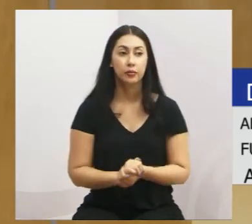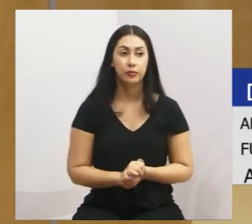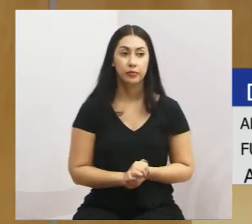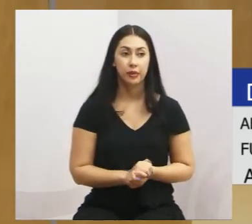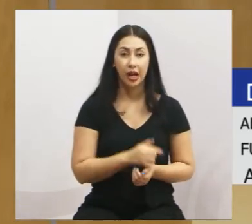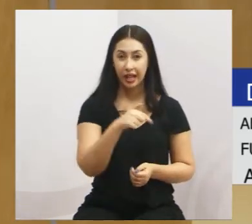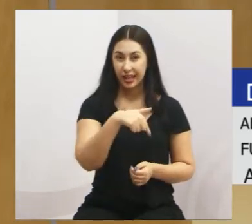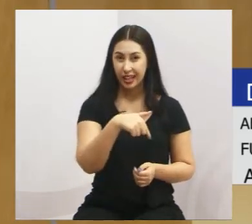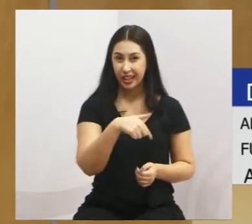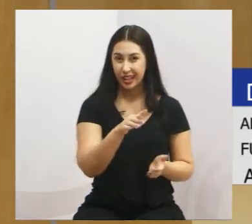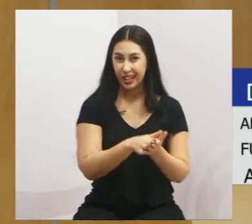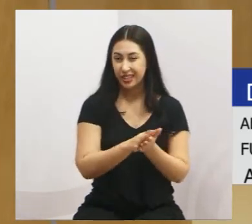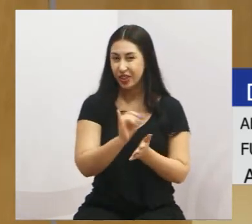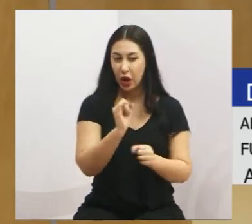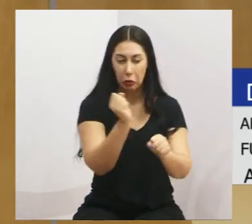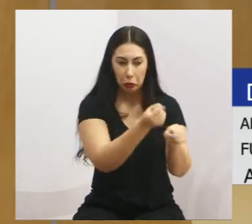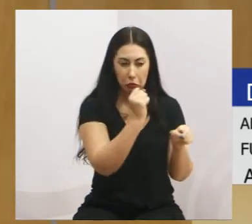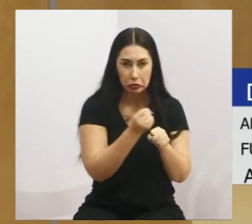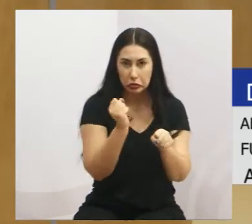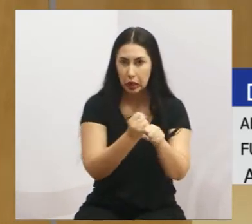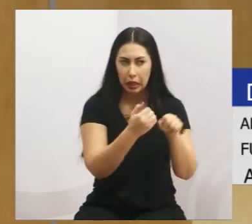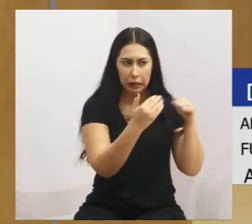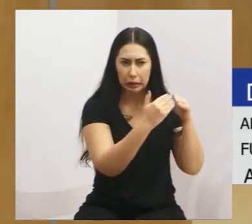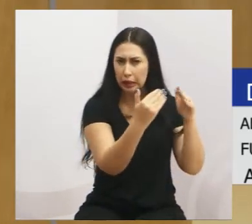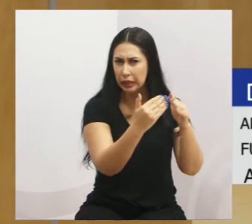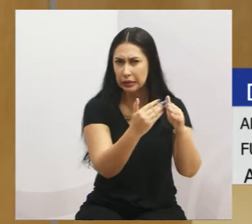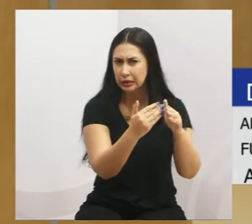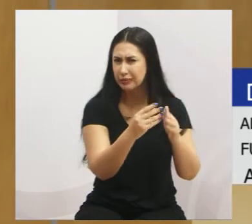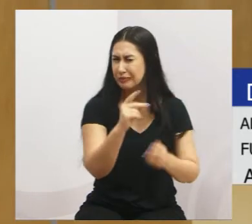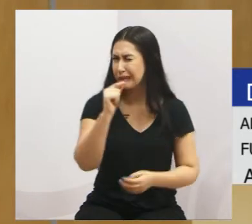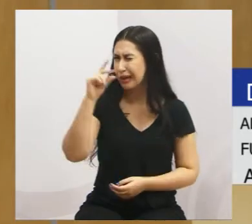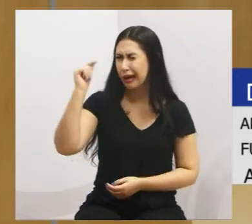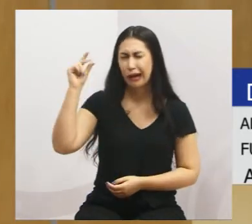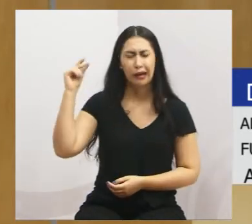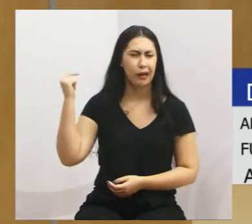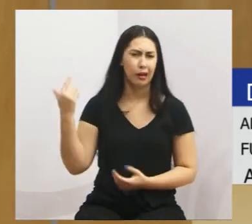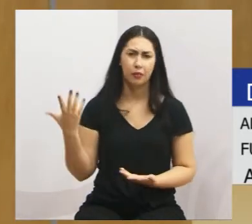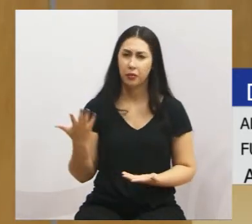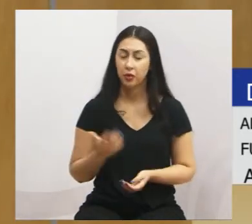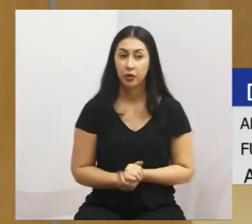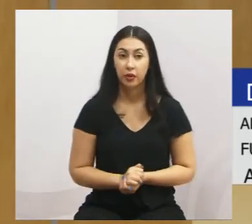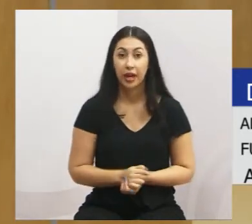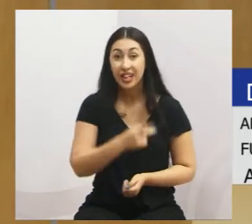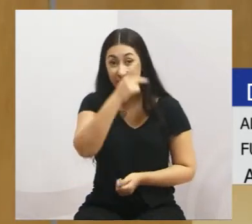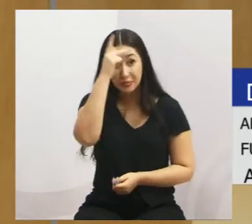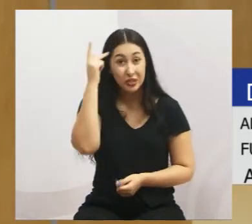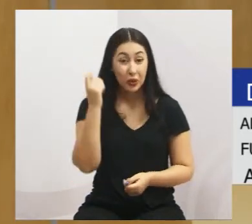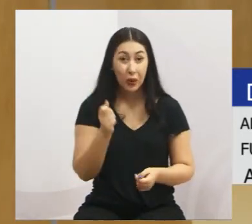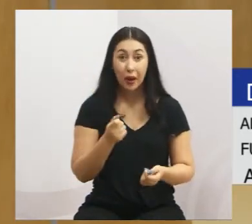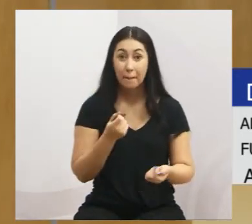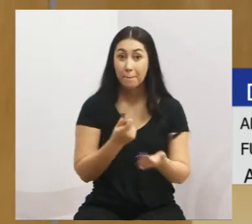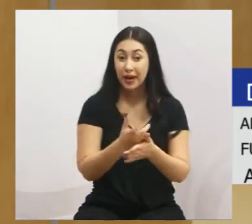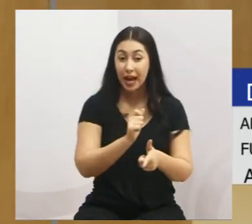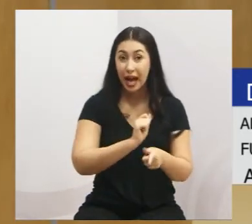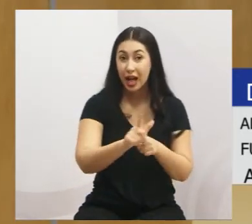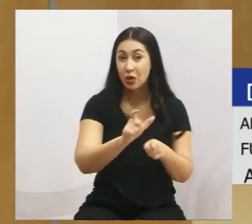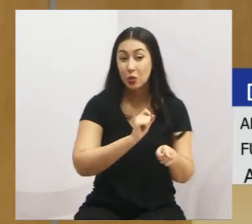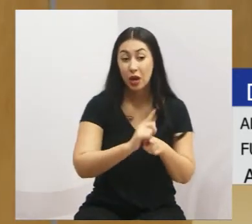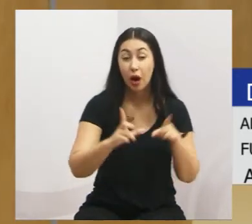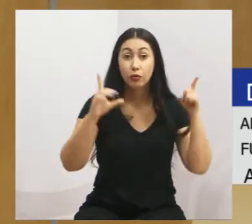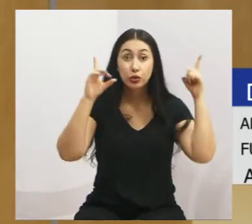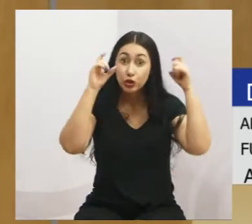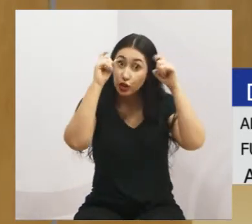mais unidades há um bom tempo, unidades habitacionais. E o povo está com dificuldade de pagar aluguel, o povo está com dificuldade de